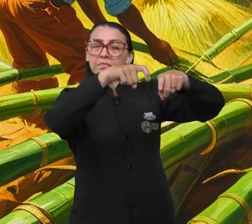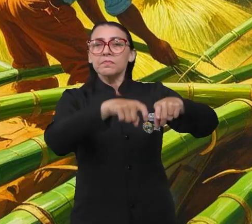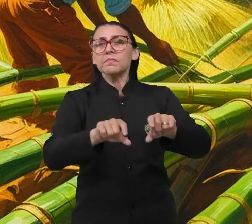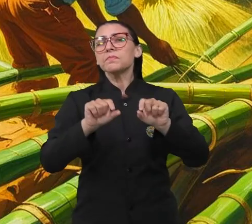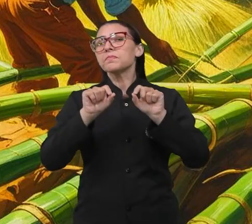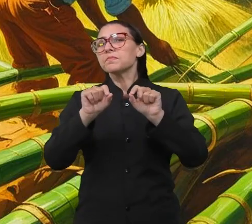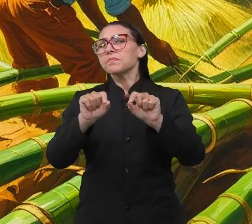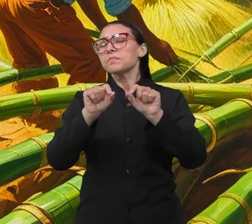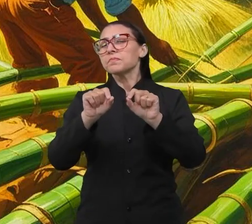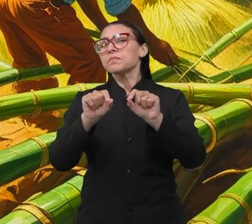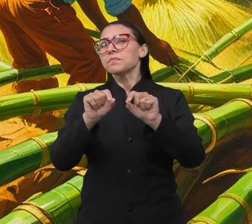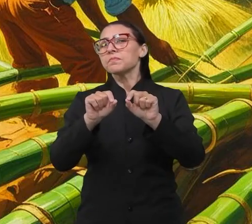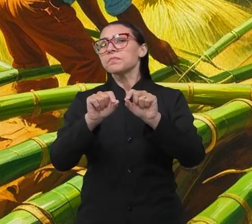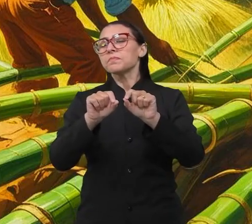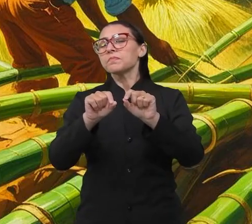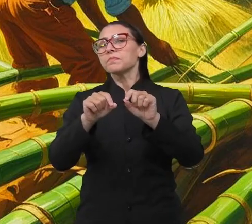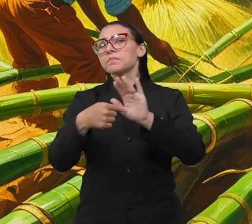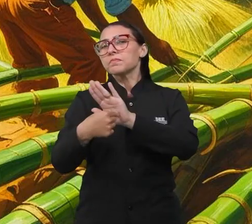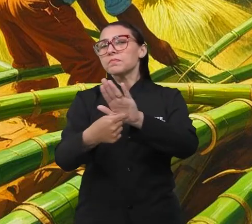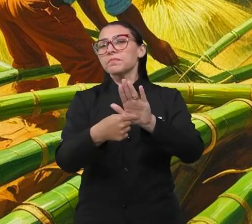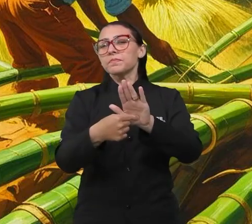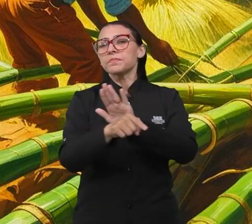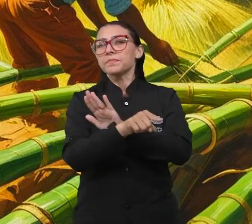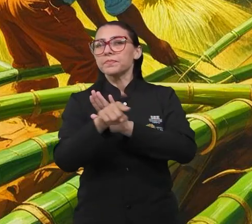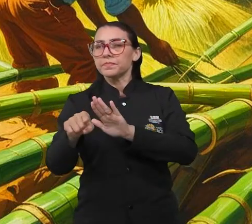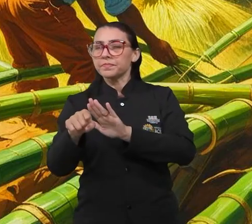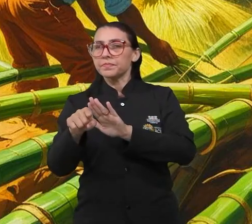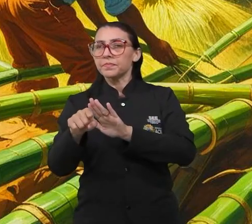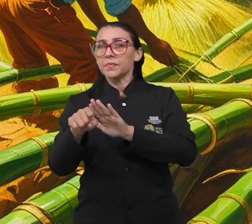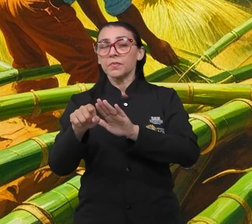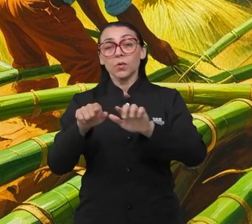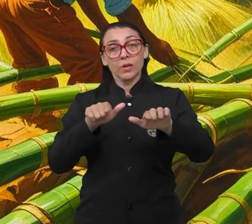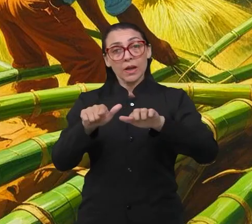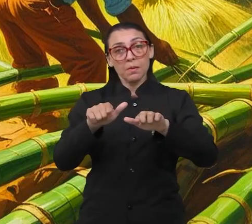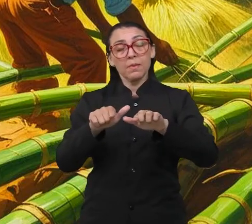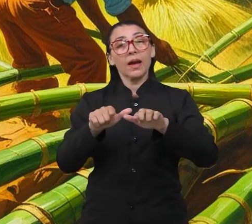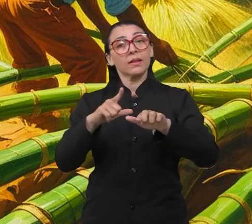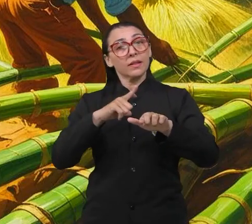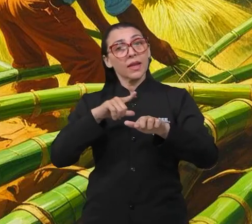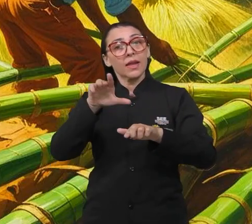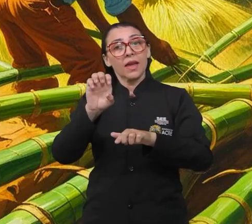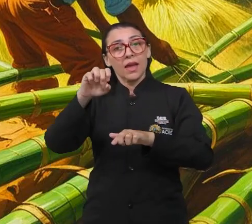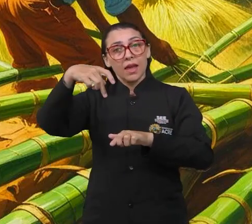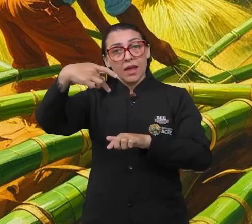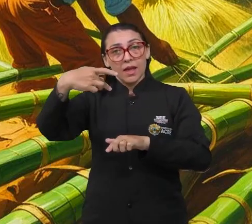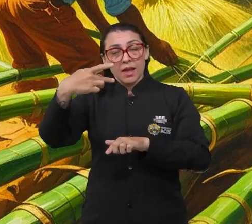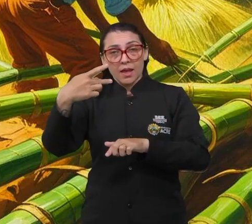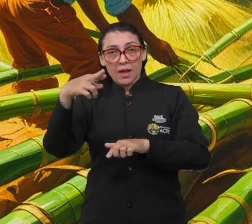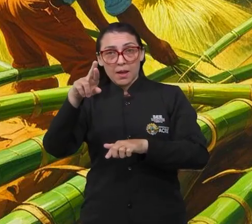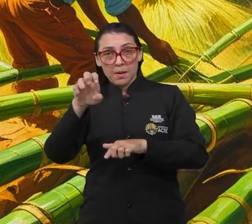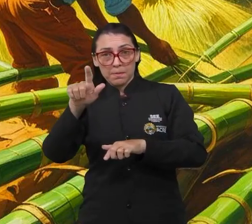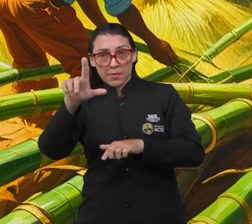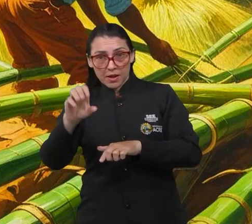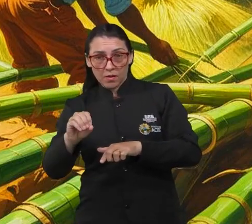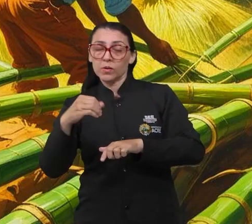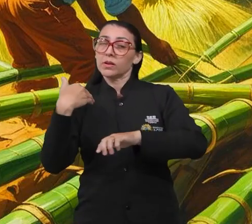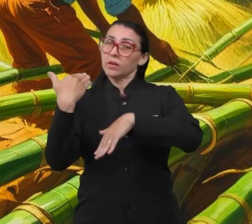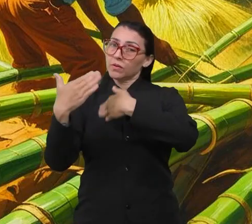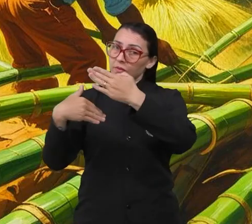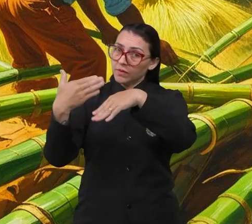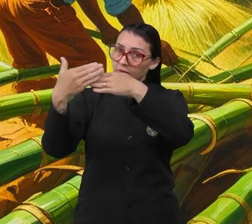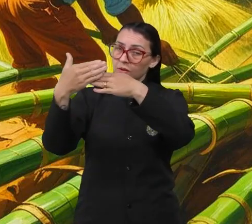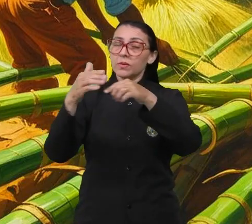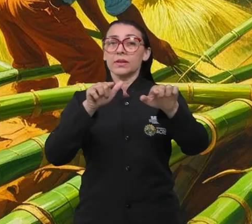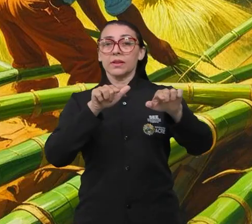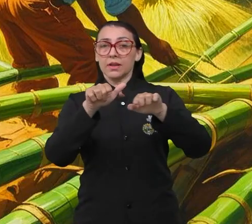eu trago para vocês destacado é justamente isso. Nem todo trabalho gera emprego, ou seja, eles estão desenvolvendo